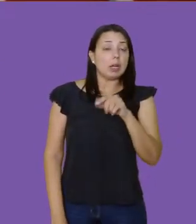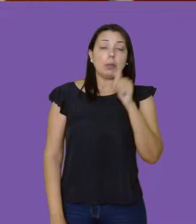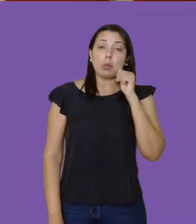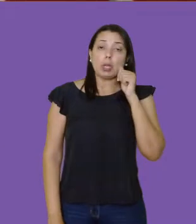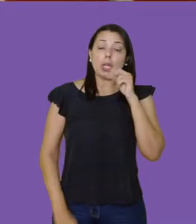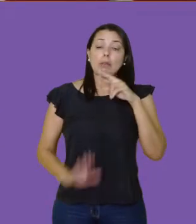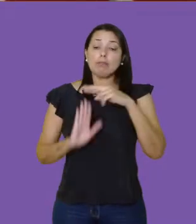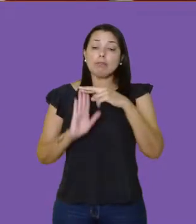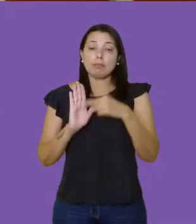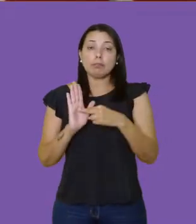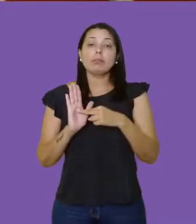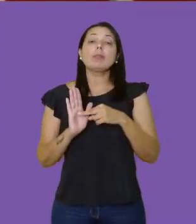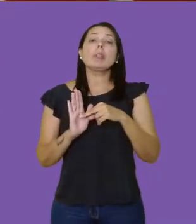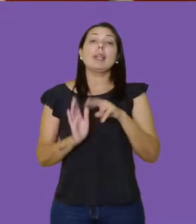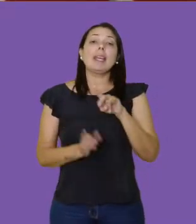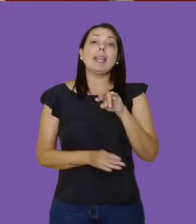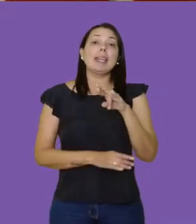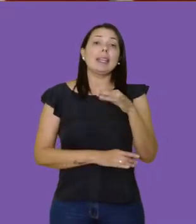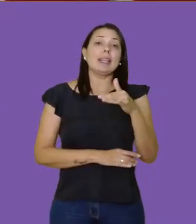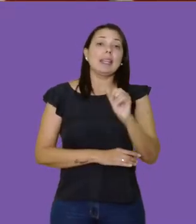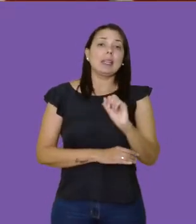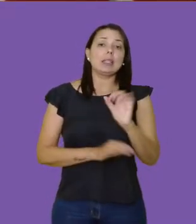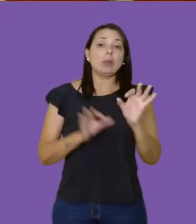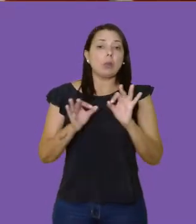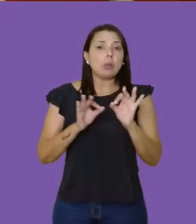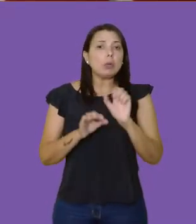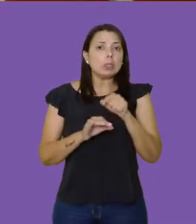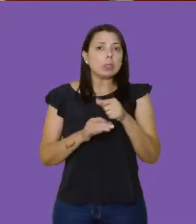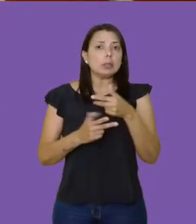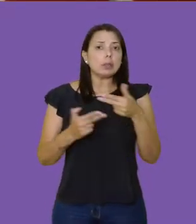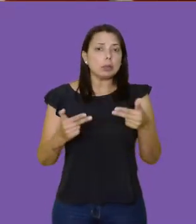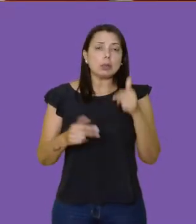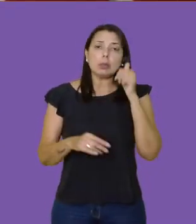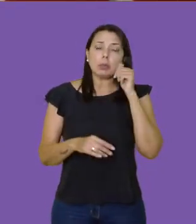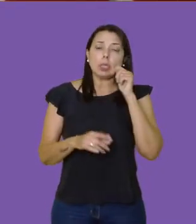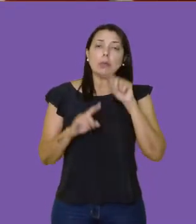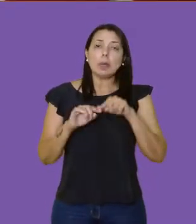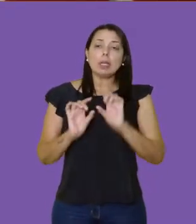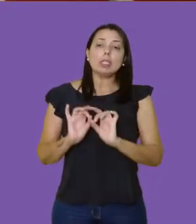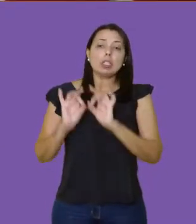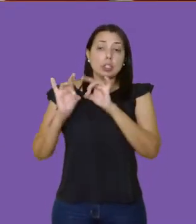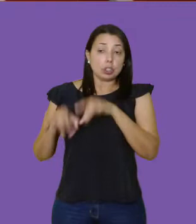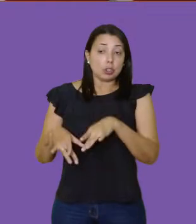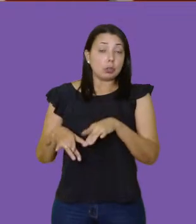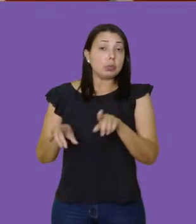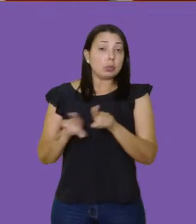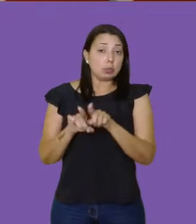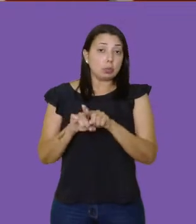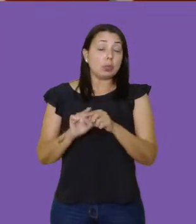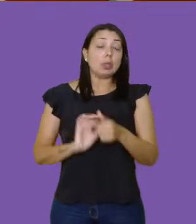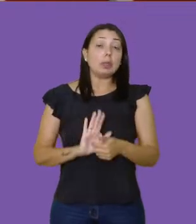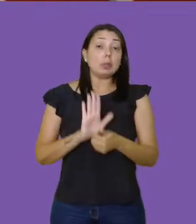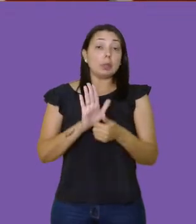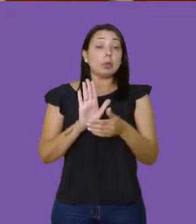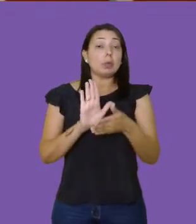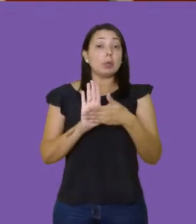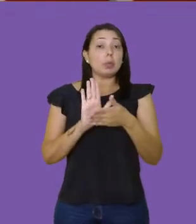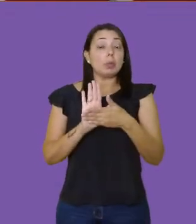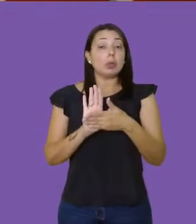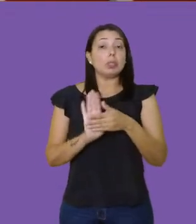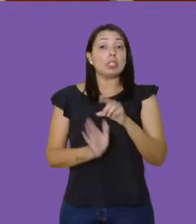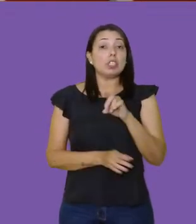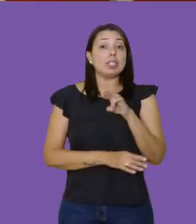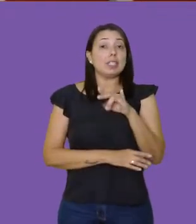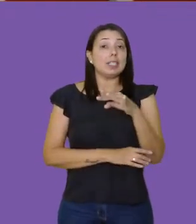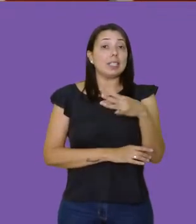Abreu, que inicialmente mexia muito nas questões das mulheres, mas ela desistiu de mexer e ela apresentou a proposta do